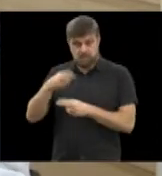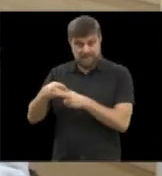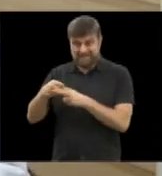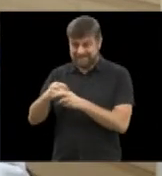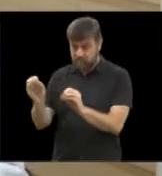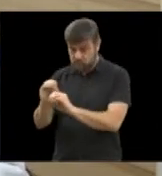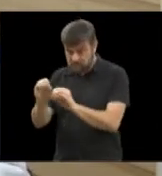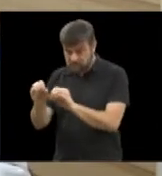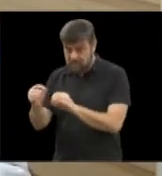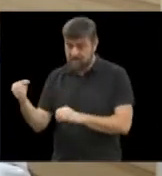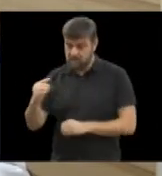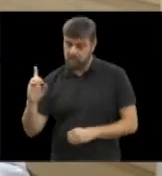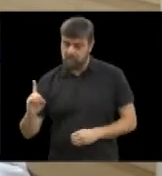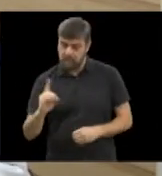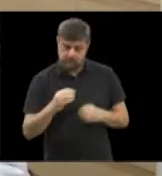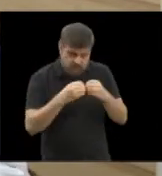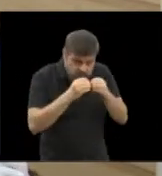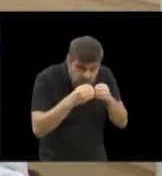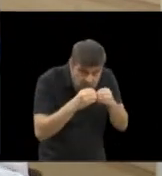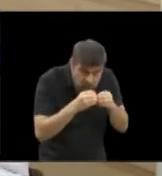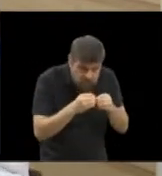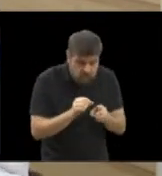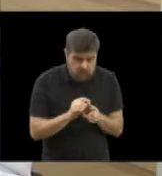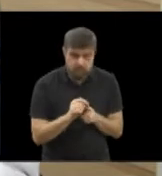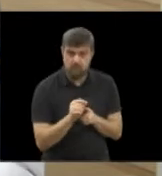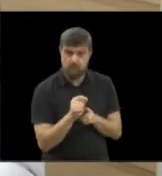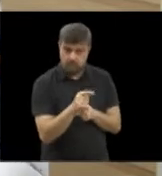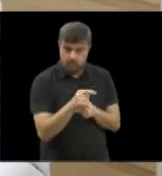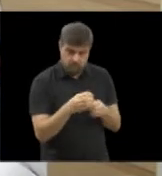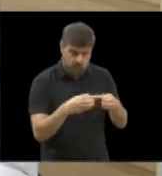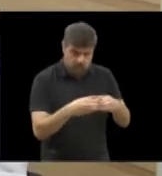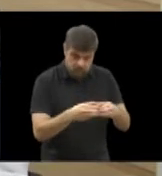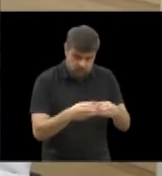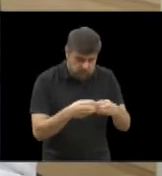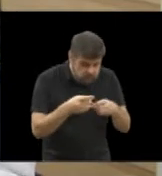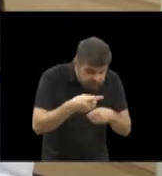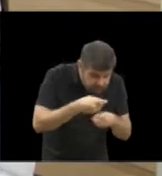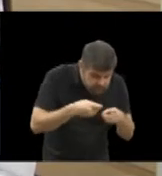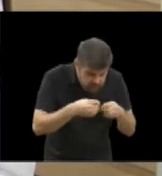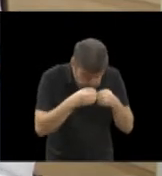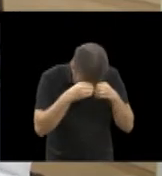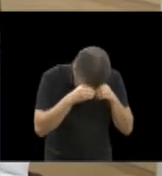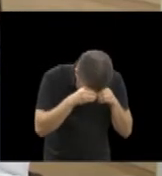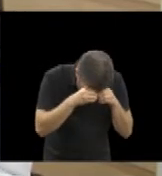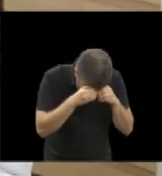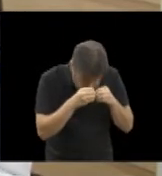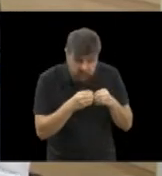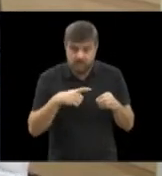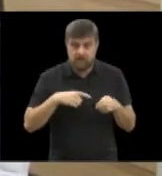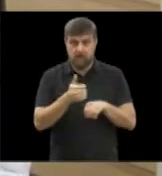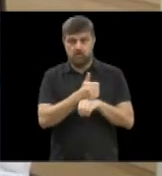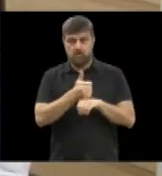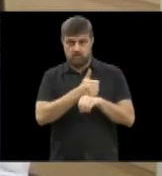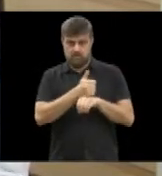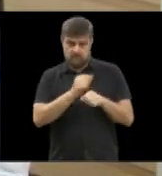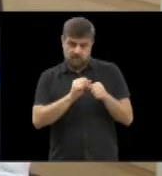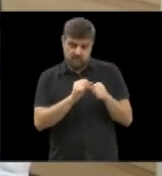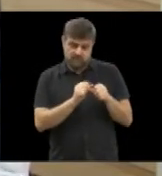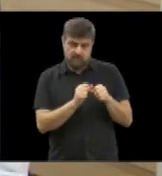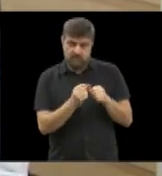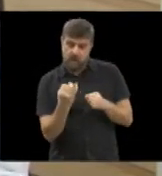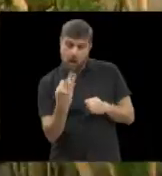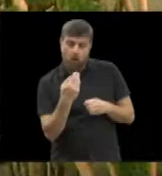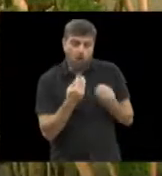ele é coletado no laboratório de análise, né? E feitas as avaliações técnicas laboratoriais